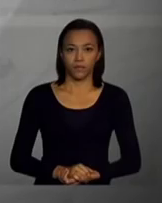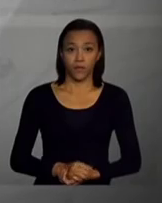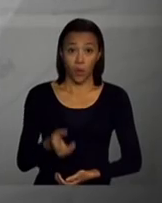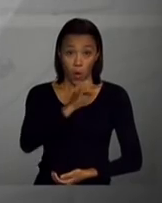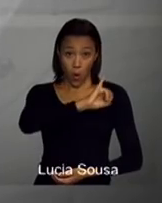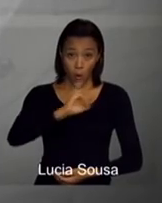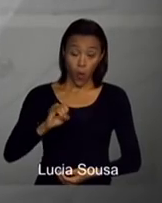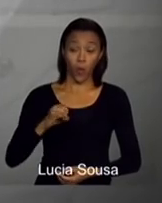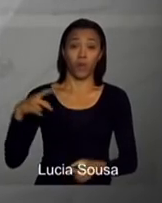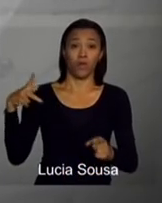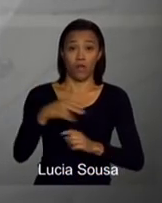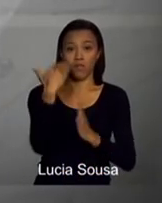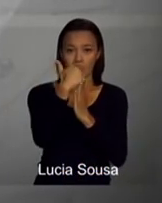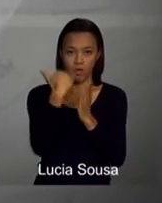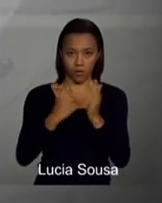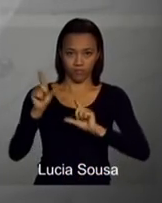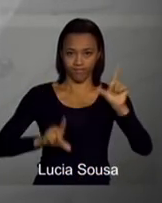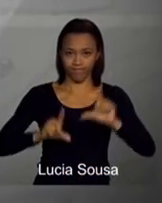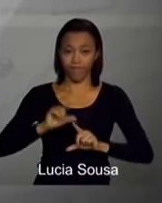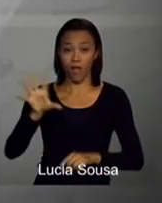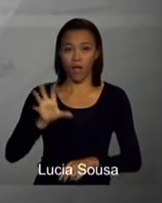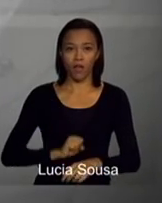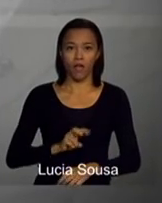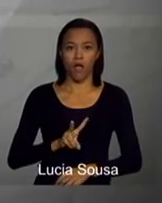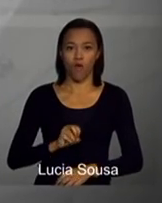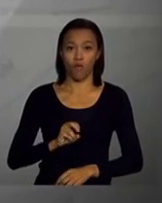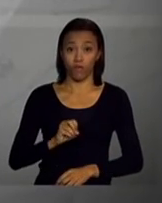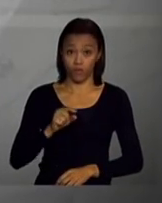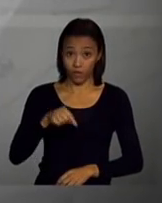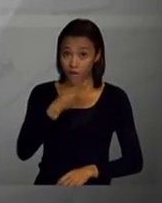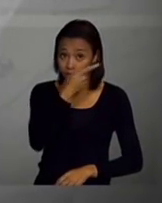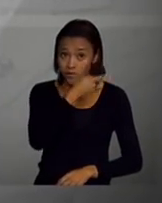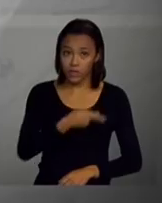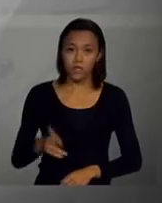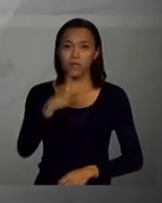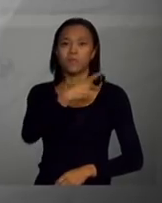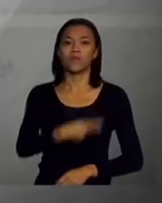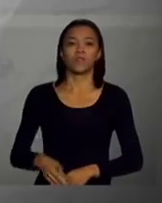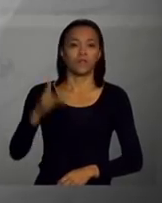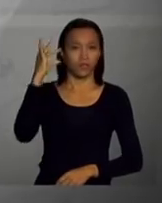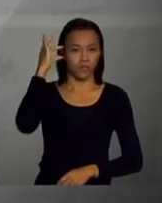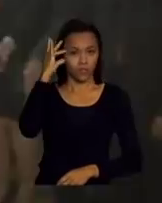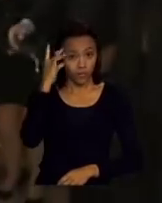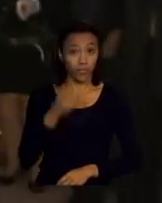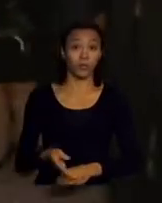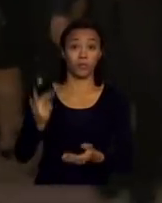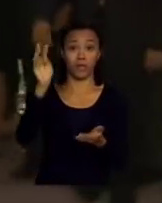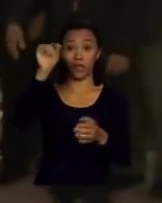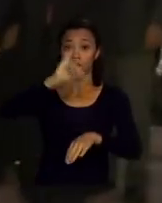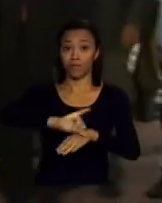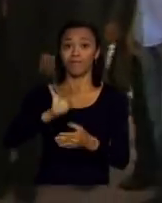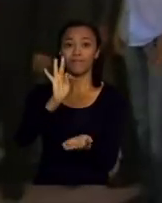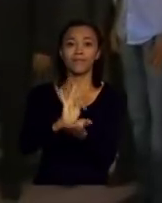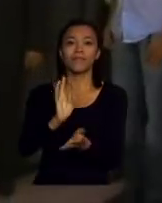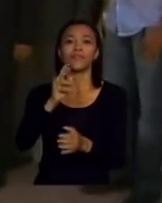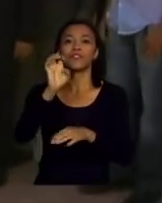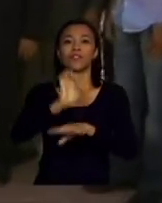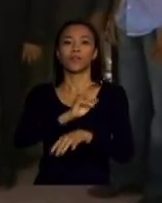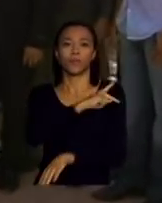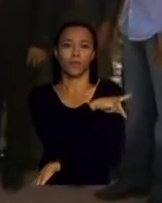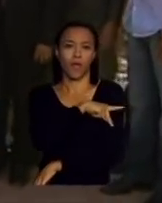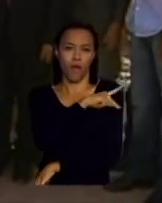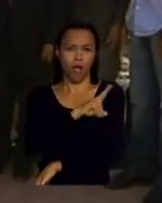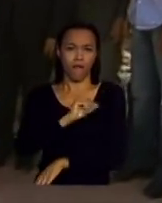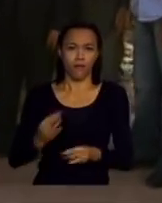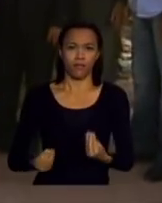Olá, interrompemos a programação para transmitir ao vivo a visita da presidenta Dilma Rousseff a Teresina, no Piauí. Ela vai